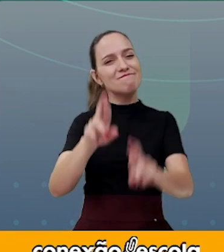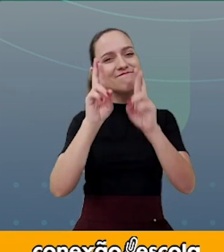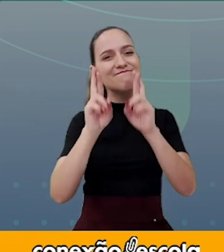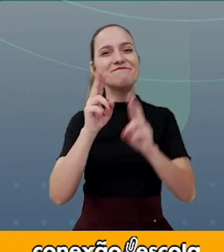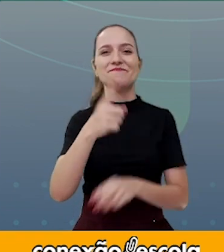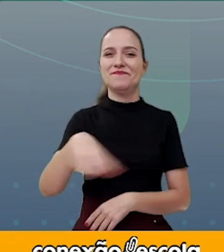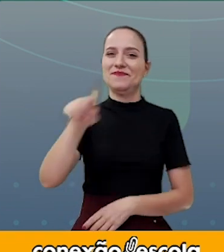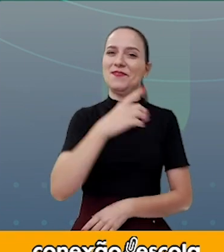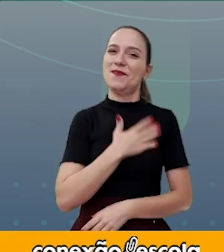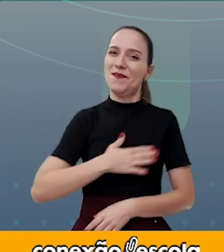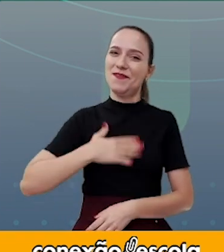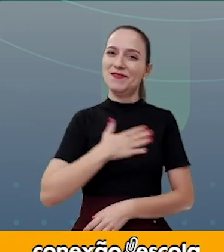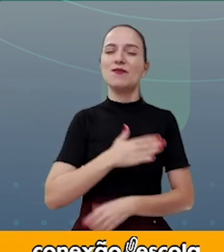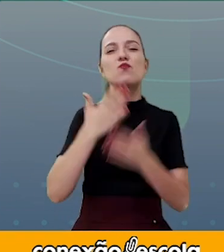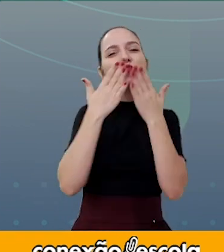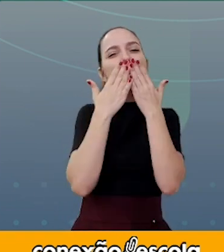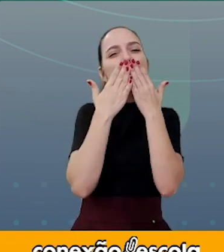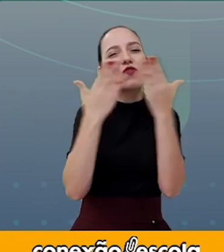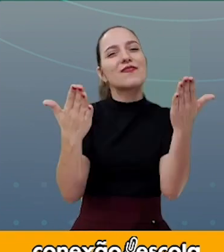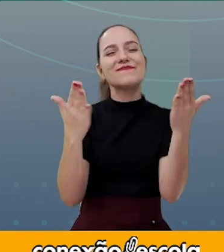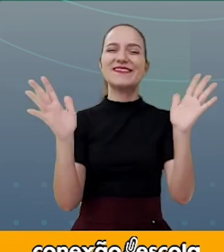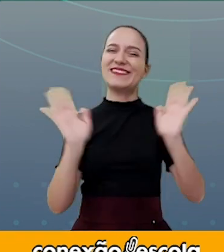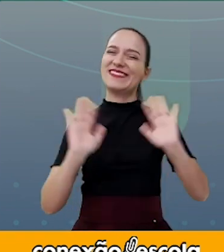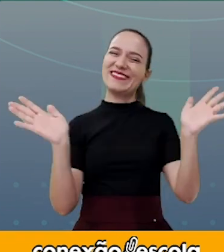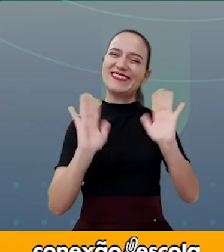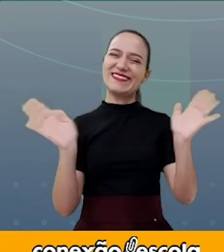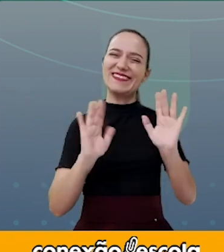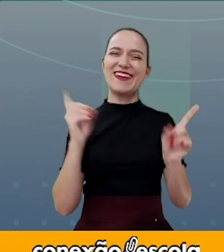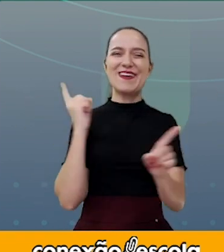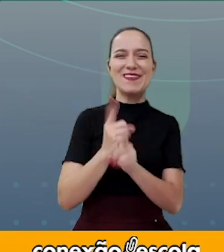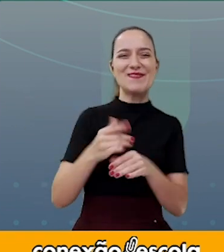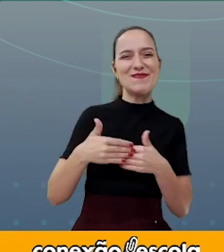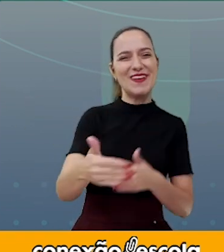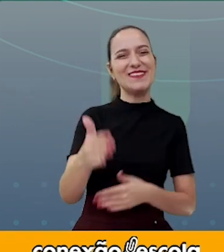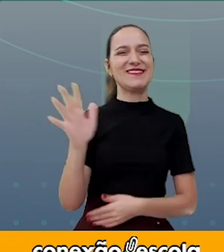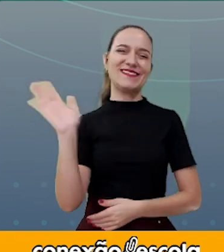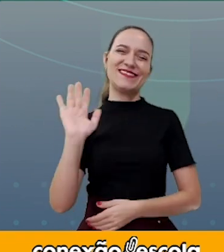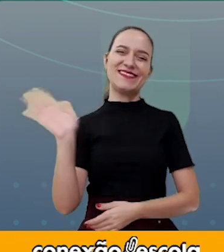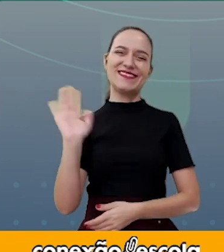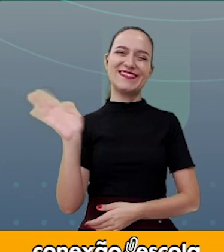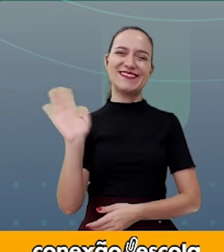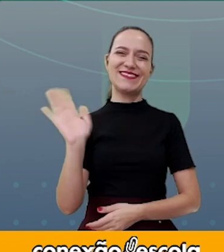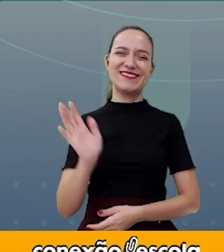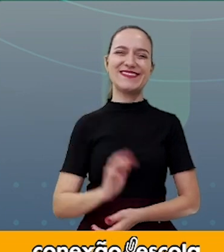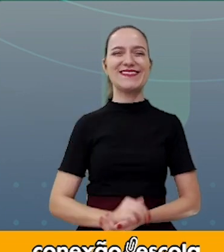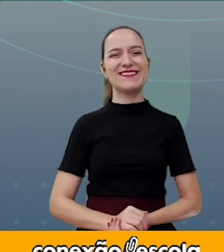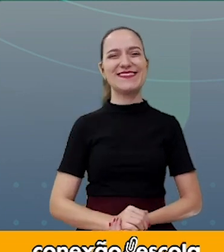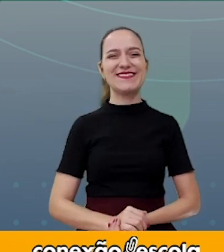você tenha gostado. Um beijo e até a próxima. Tchau, tchau!